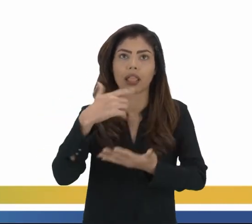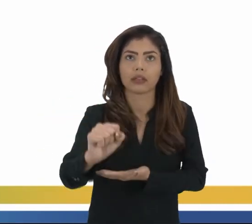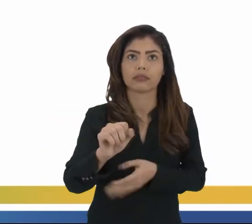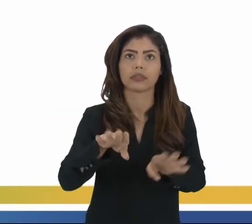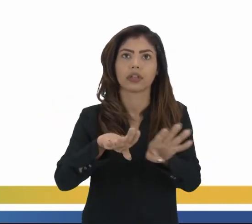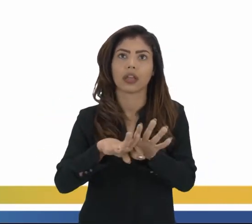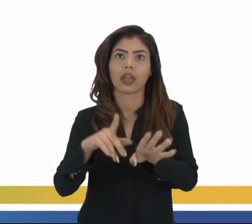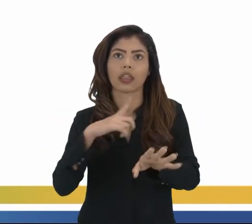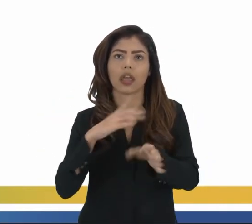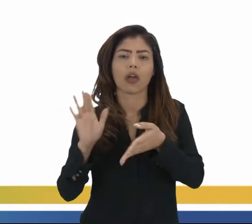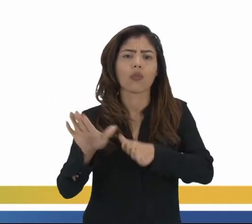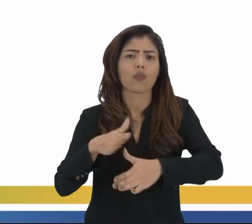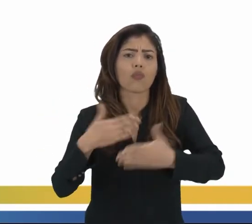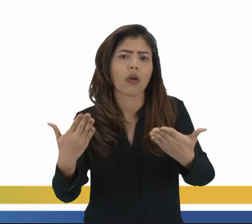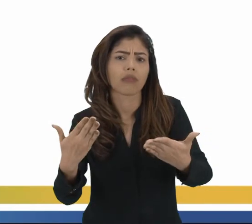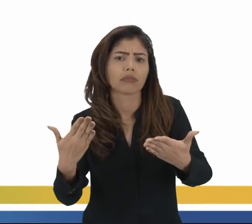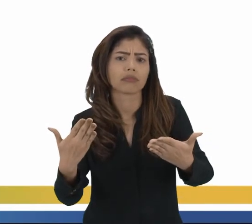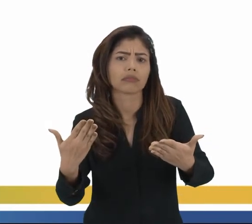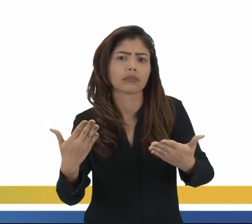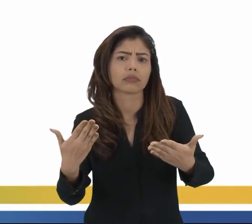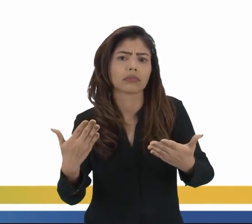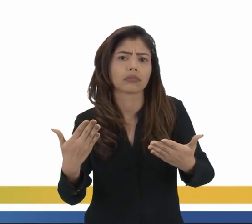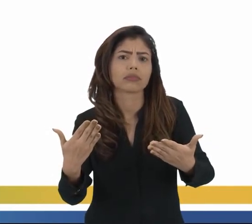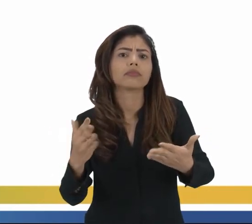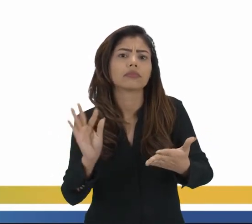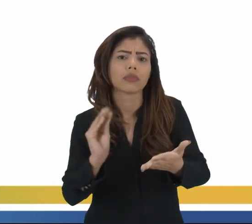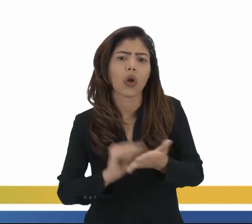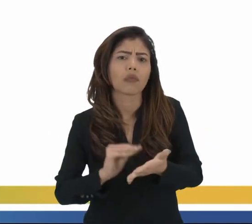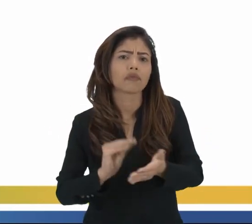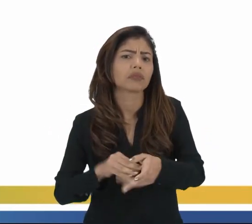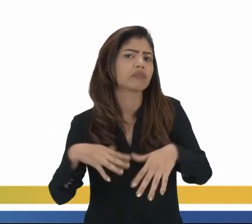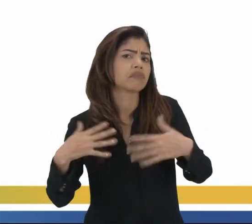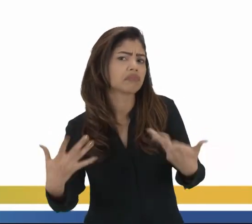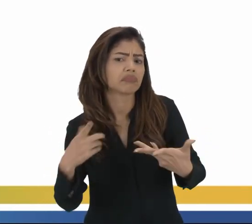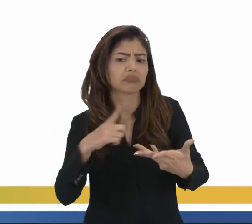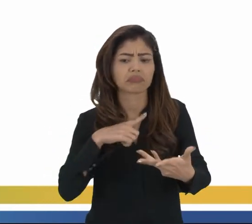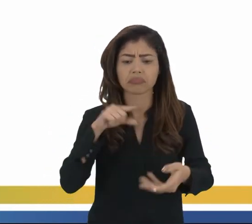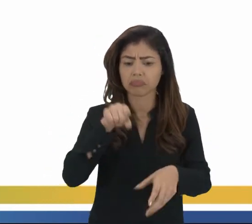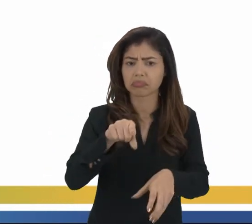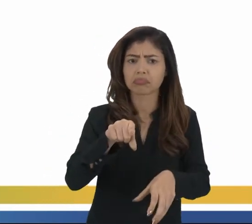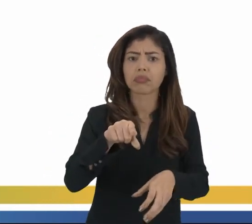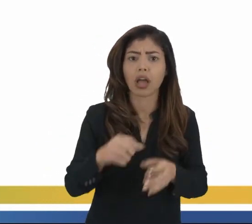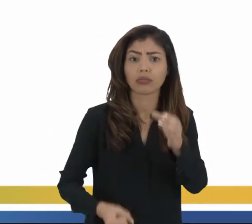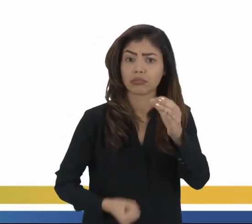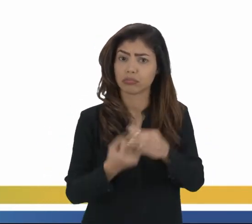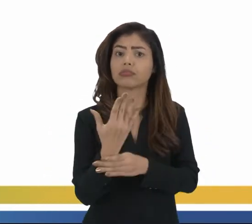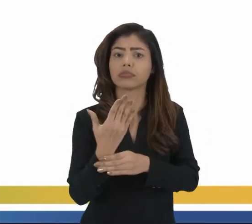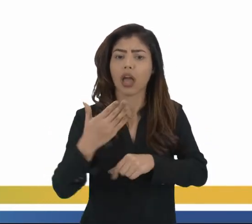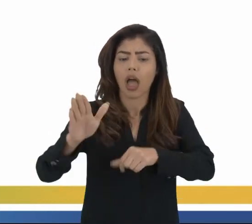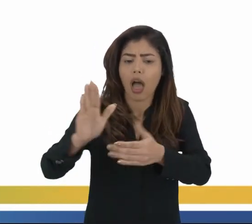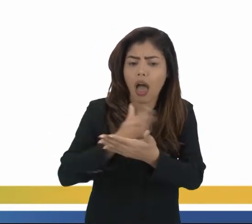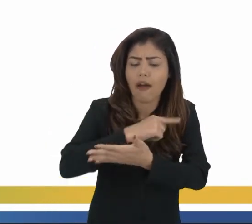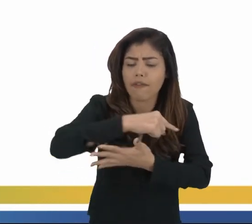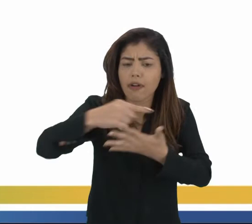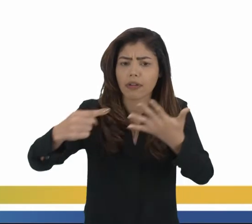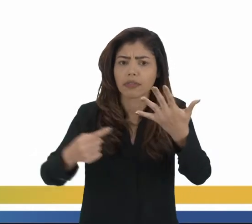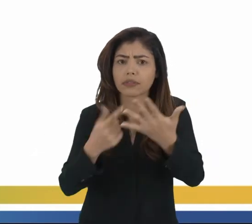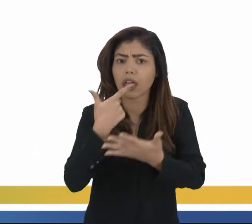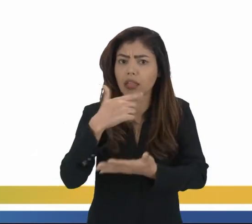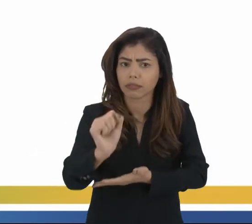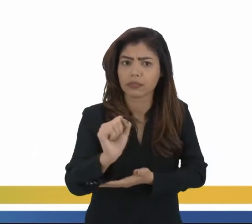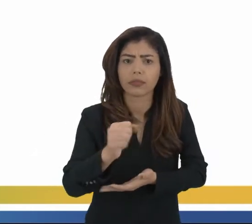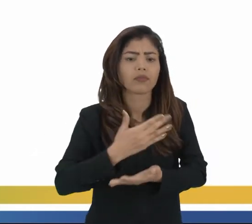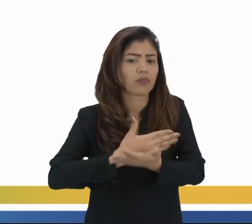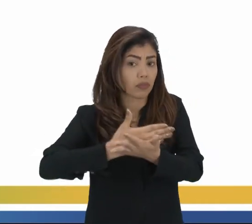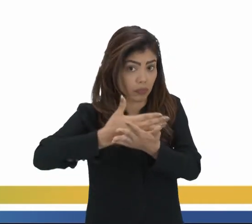devem por quais fatores? Quais são os fatores que levam a existir essas variações, essas variantes? Vimos